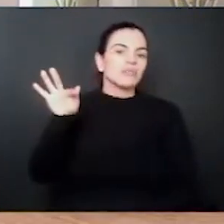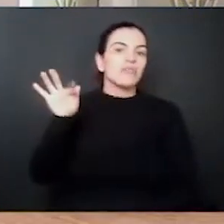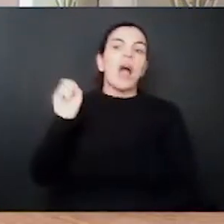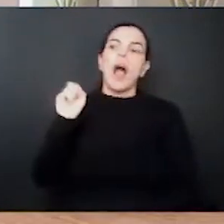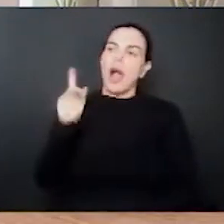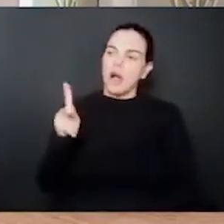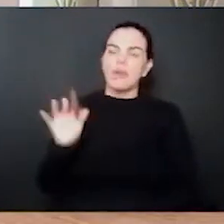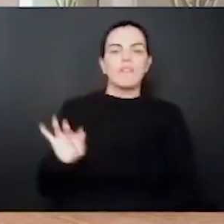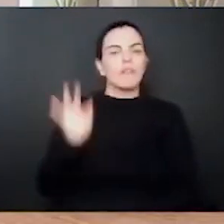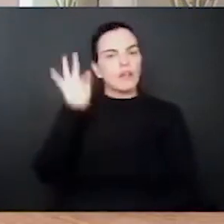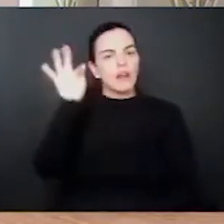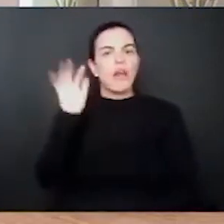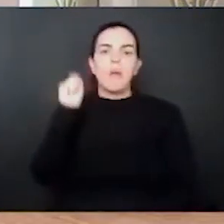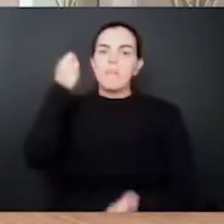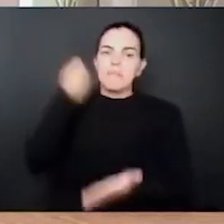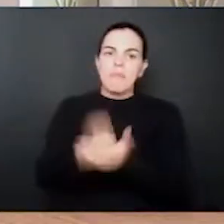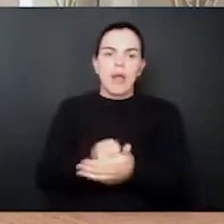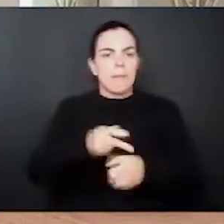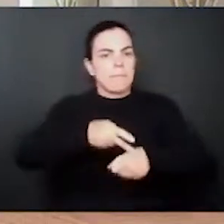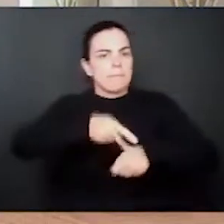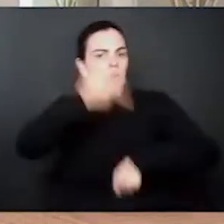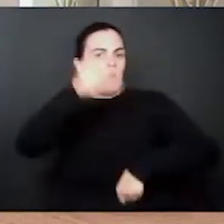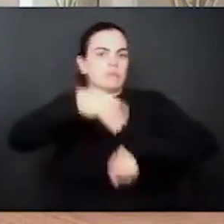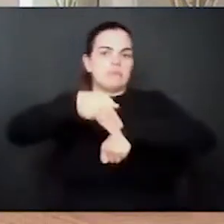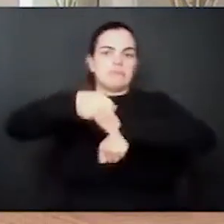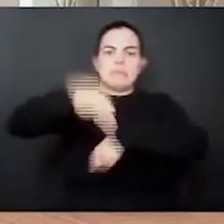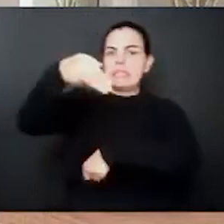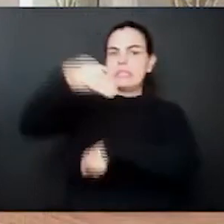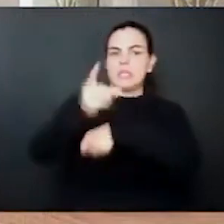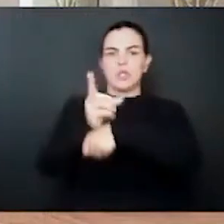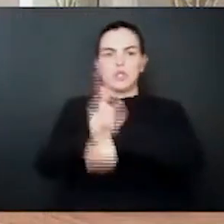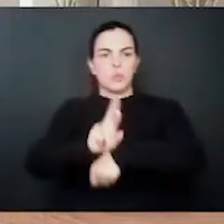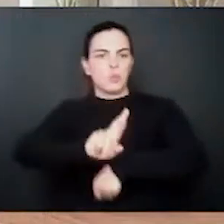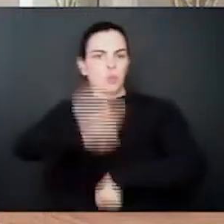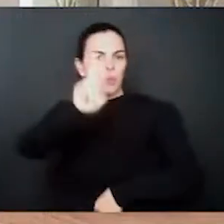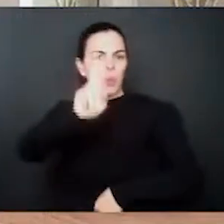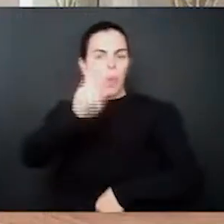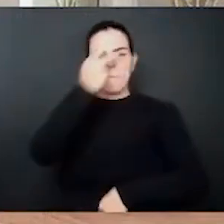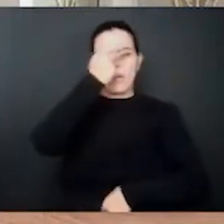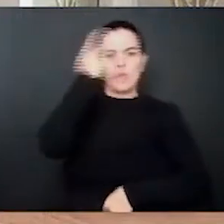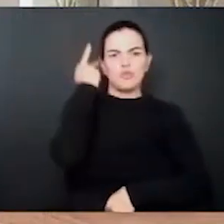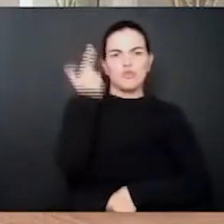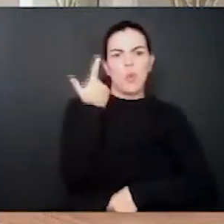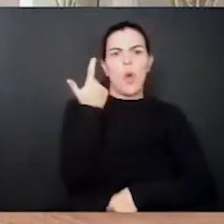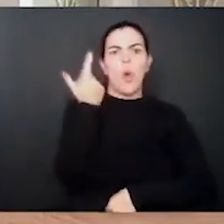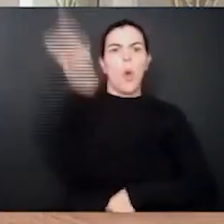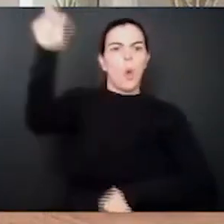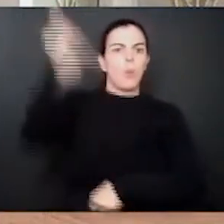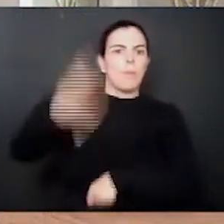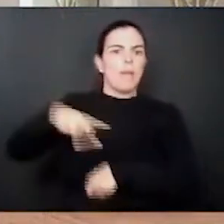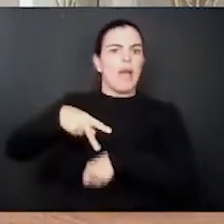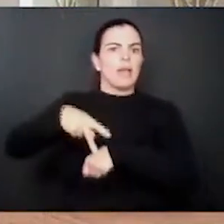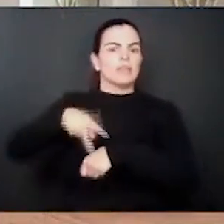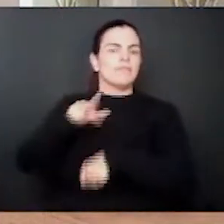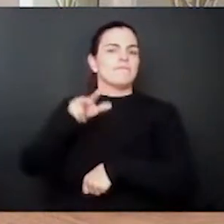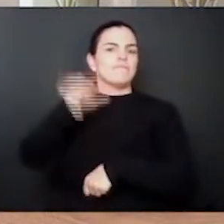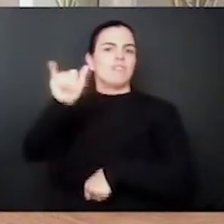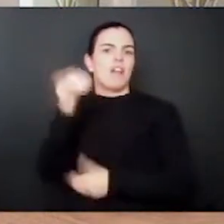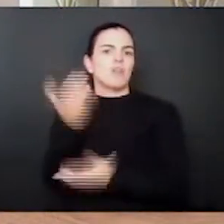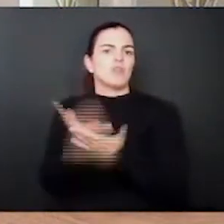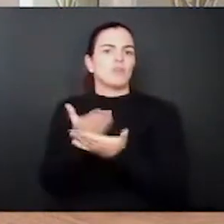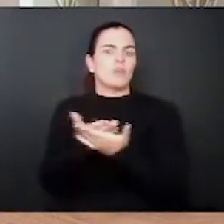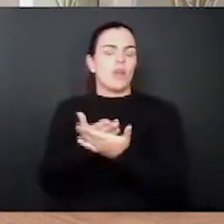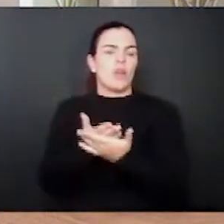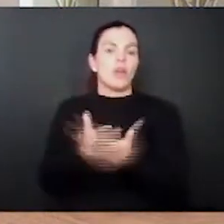pós-graduação, pagando mestrado, doutorado, mandando gente para fora. Não estou dizendo que não poderia fazer isso, poderia fazer se